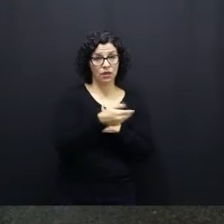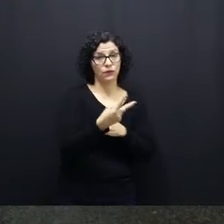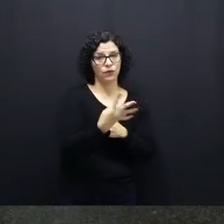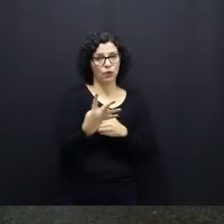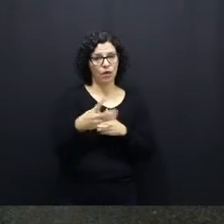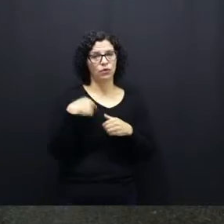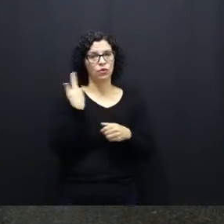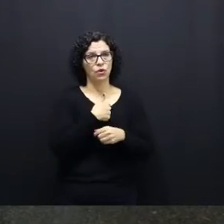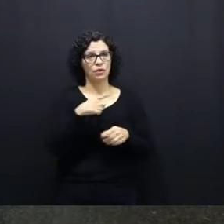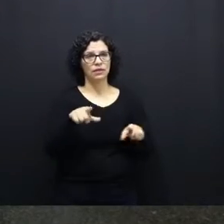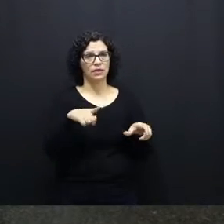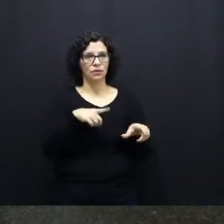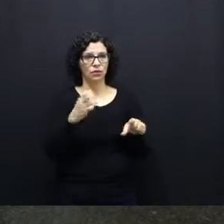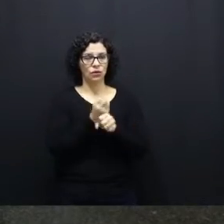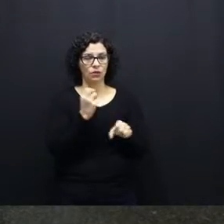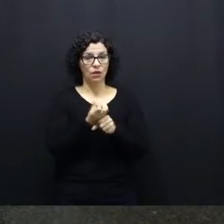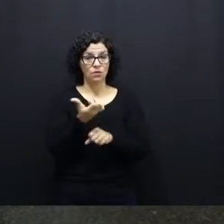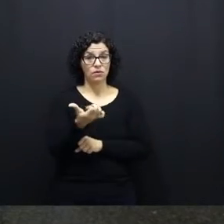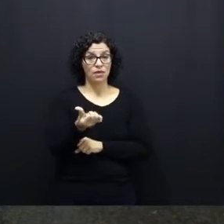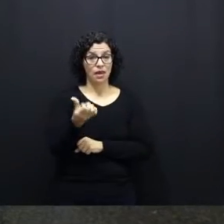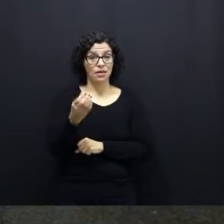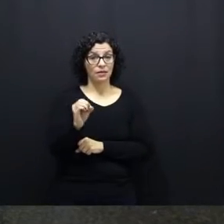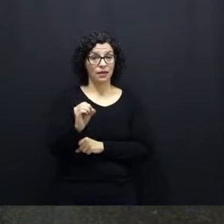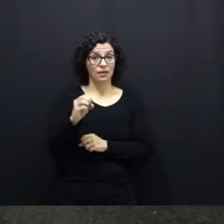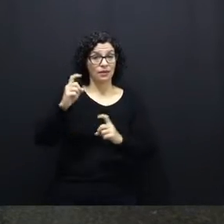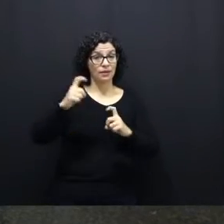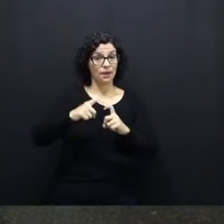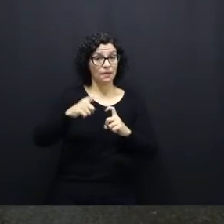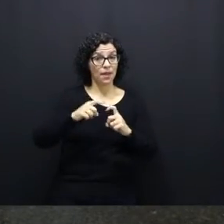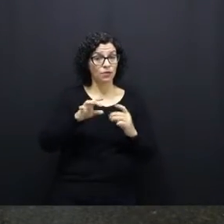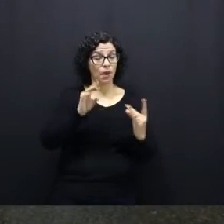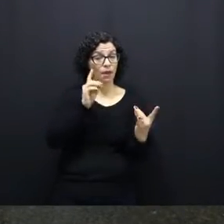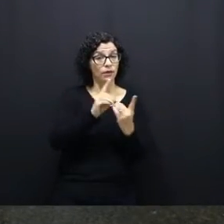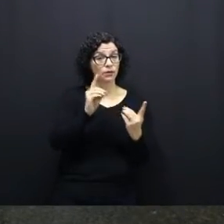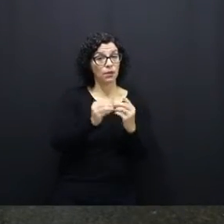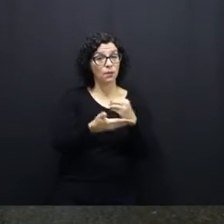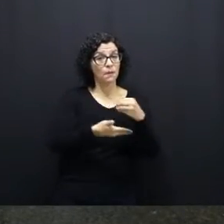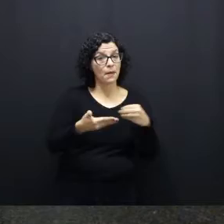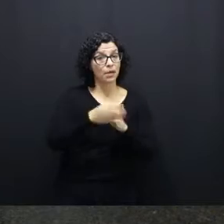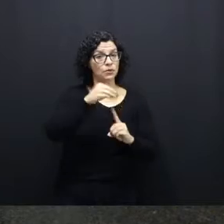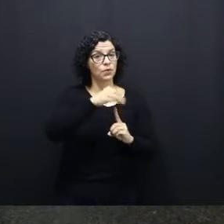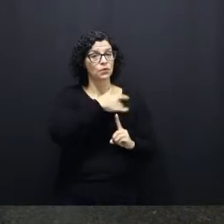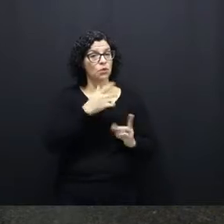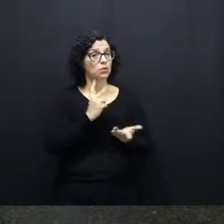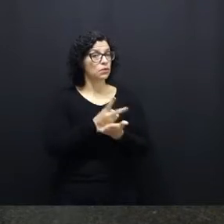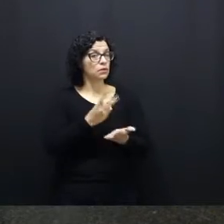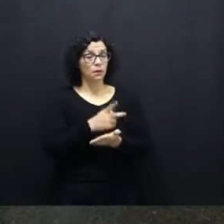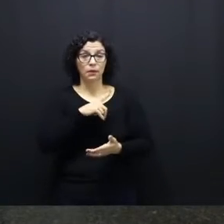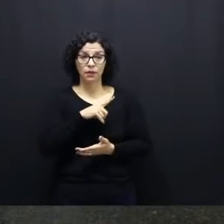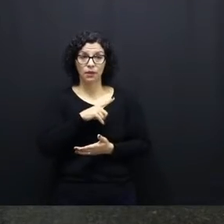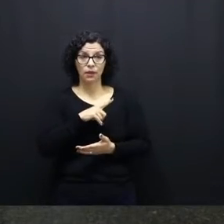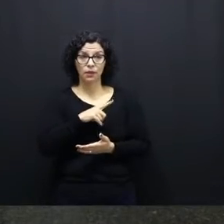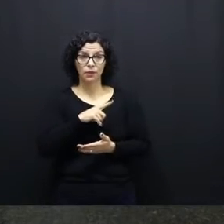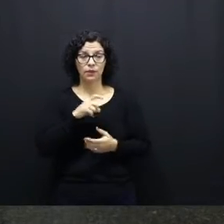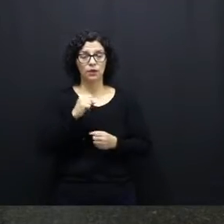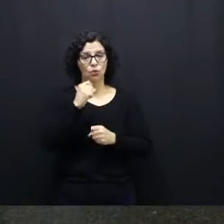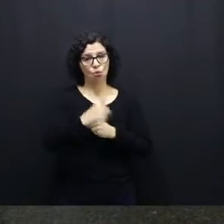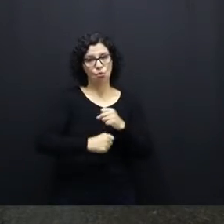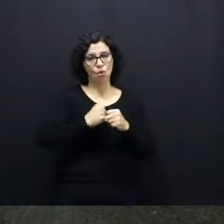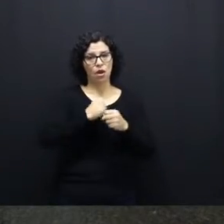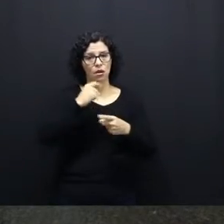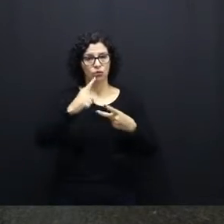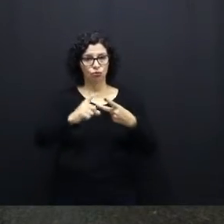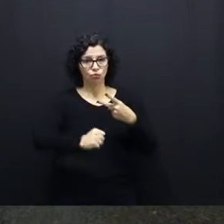meses 24 nós teremos 60 médicos residentes na atenção primária é constantemente porque a cada ano